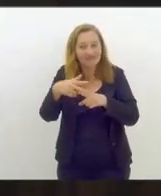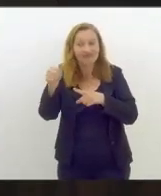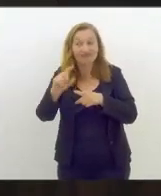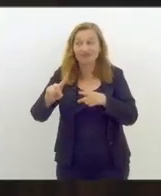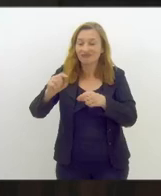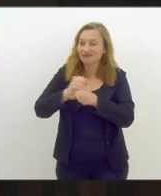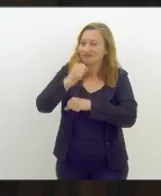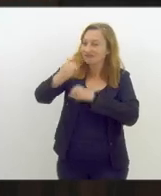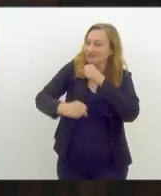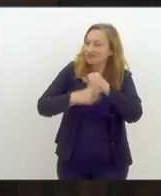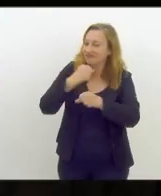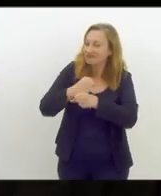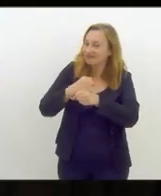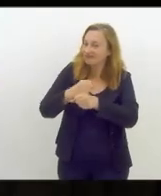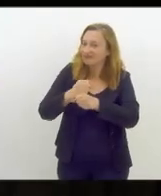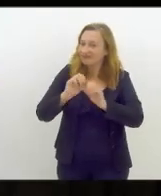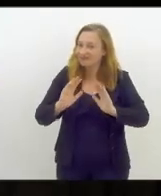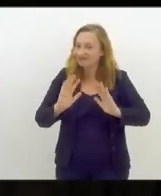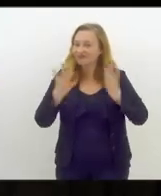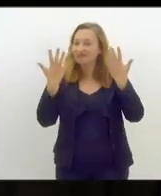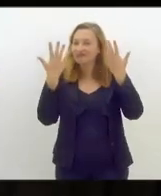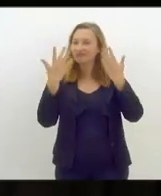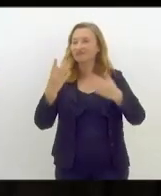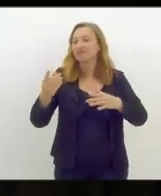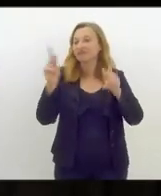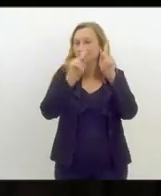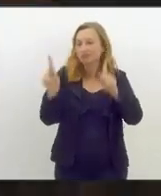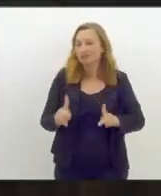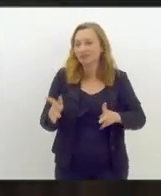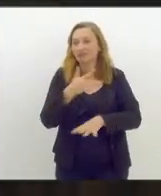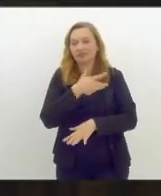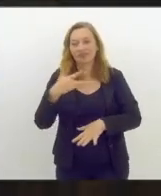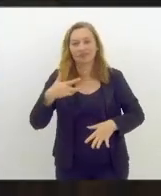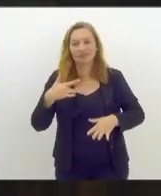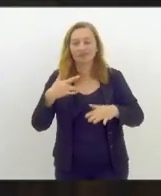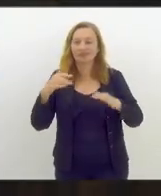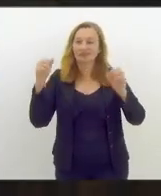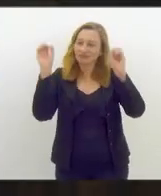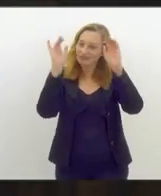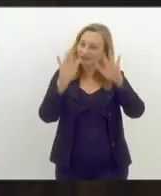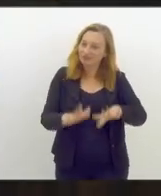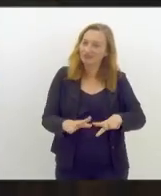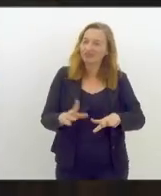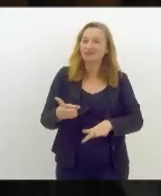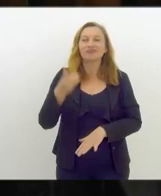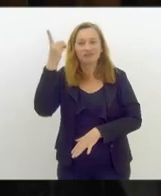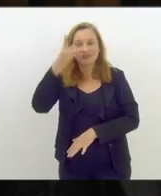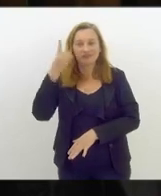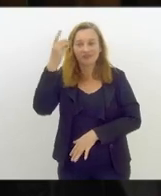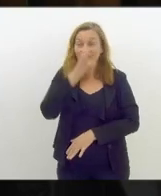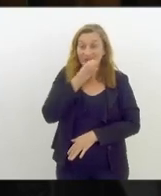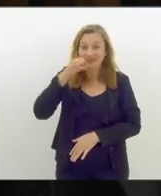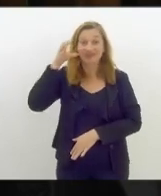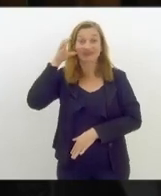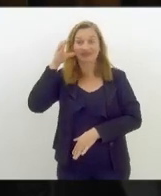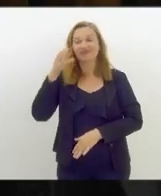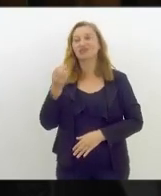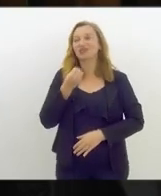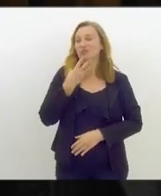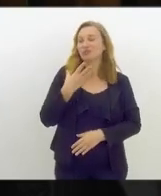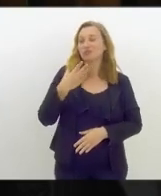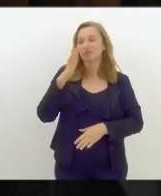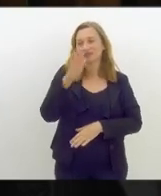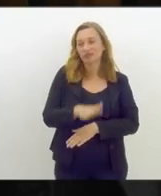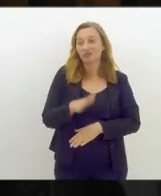próximo ano de vida seja repleto de paz, saúde e muitas realizações. Deputada Célia Jordão. Uma boa tarde